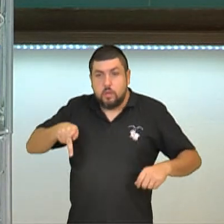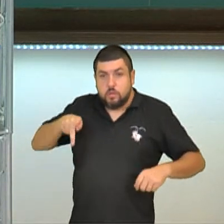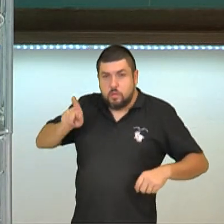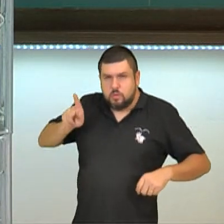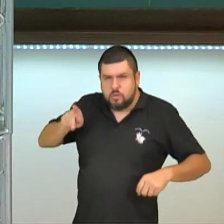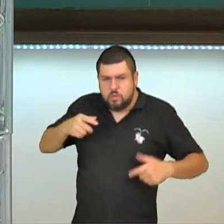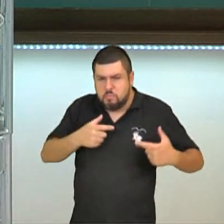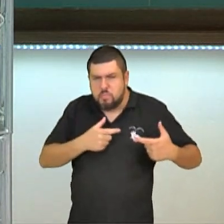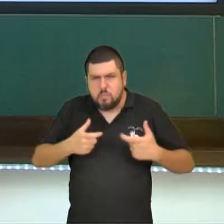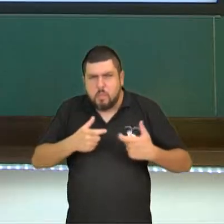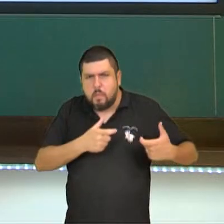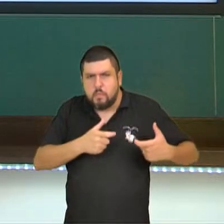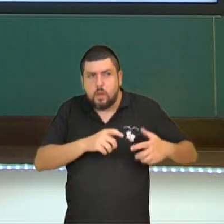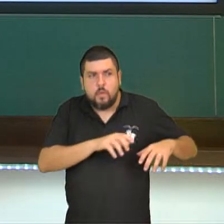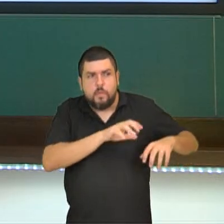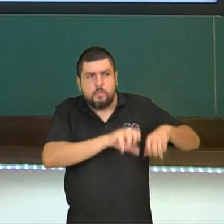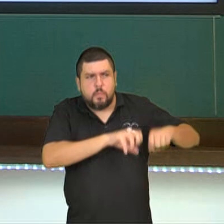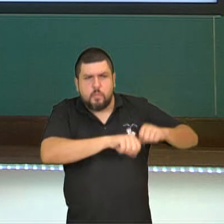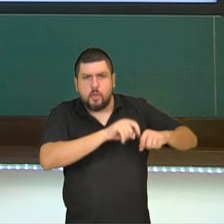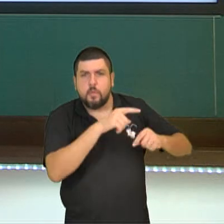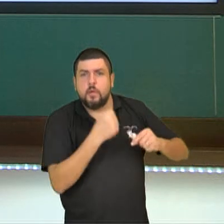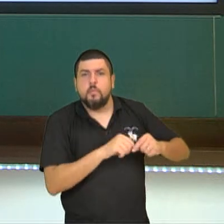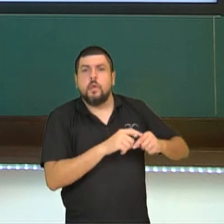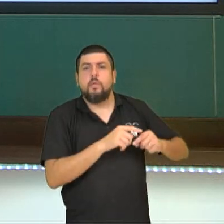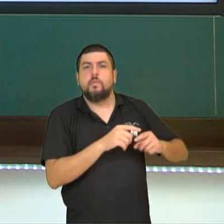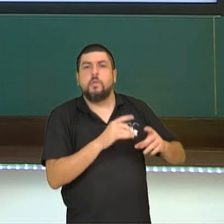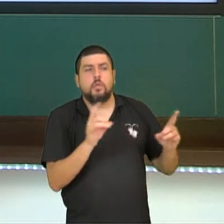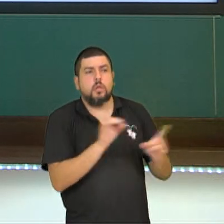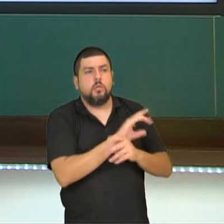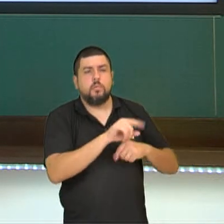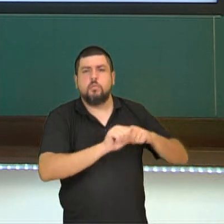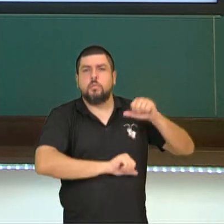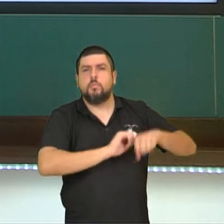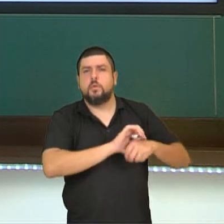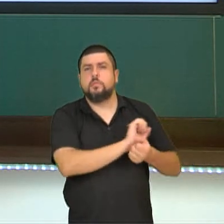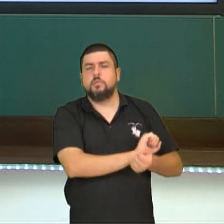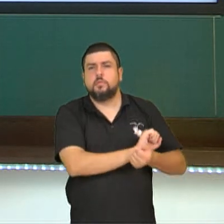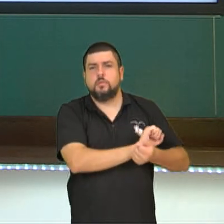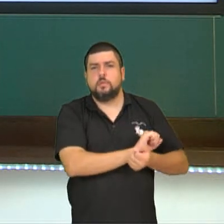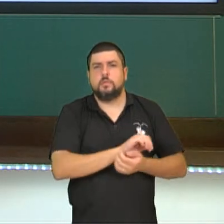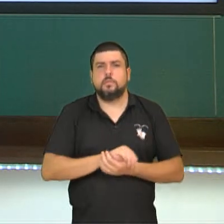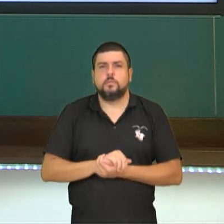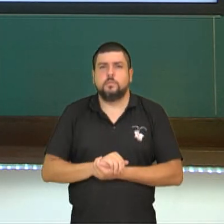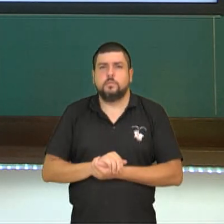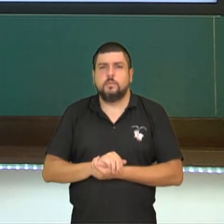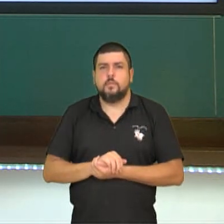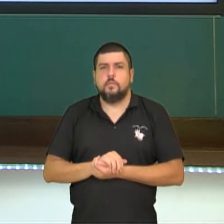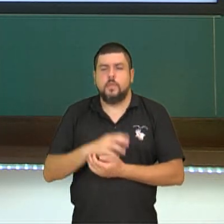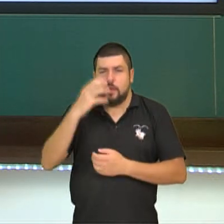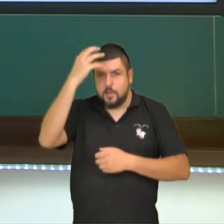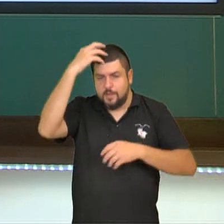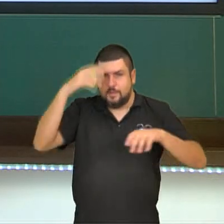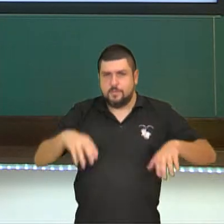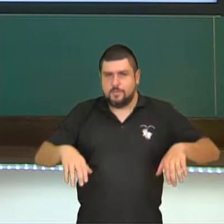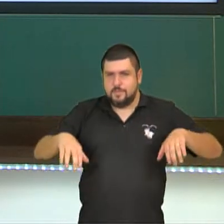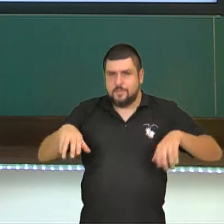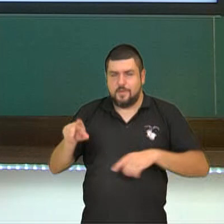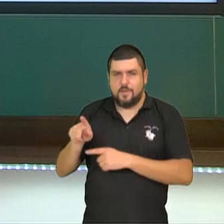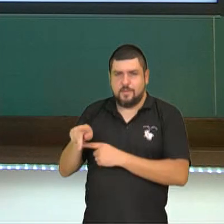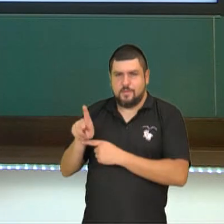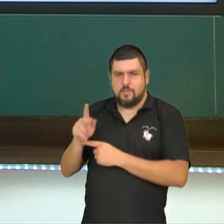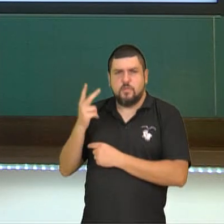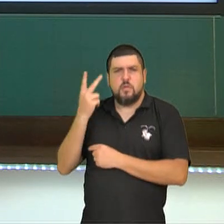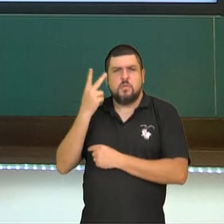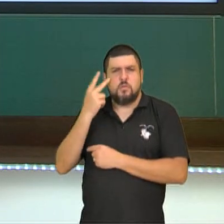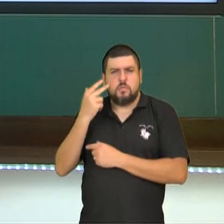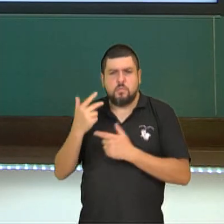e vendida. Na história da África, e o Reino Kush também não é diferente, era muito comum as guerras entre